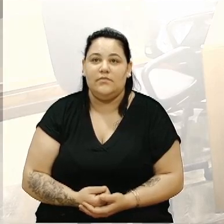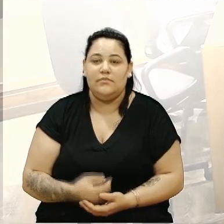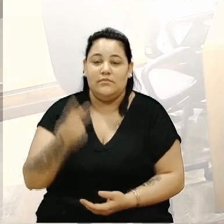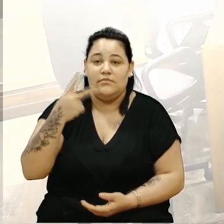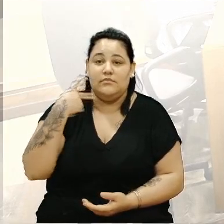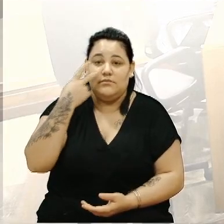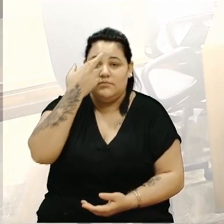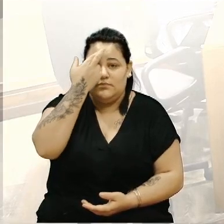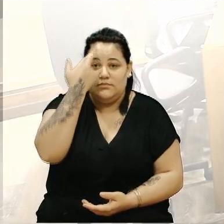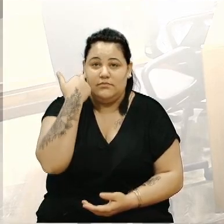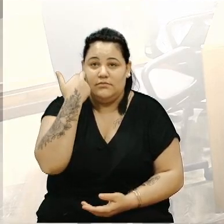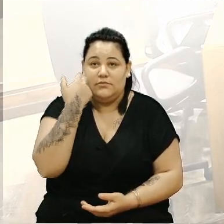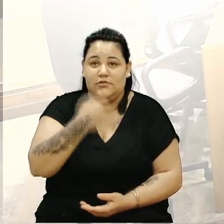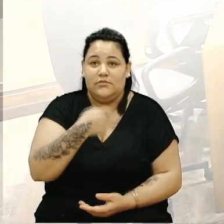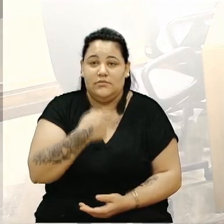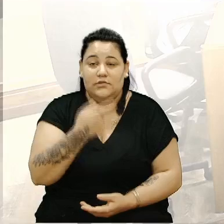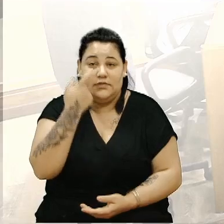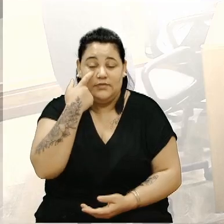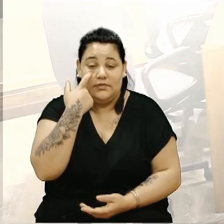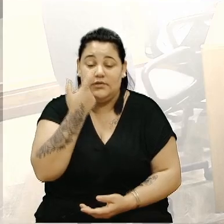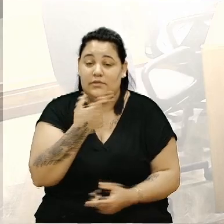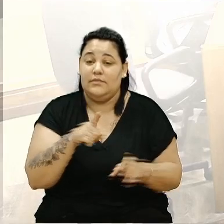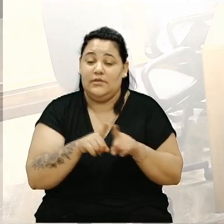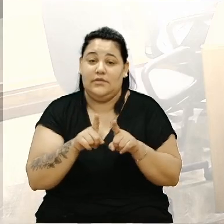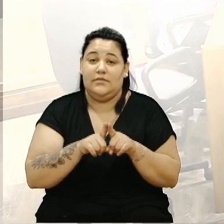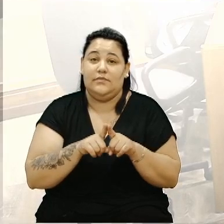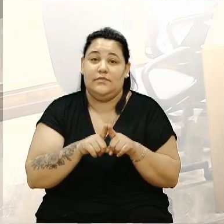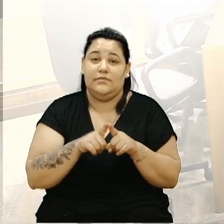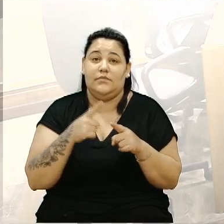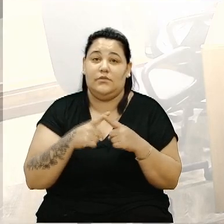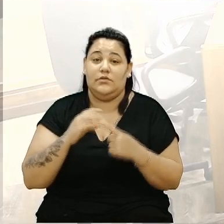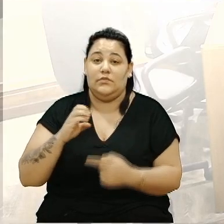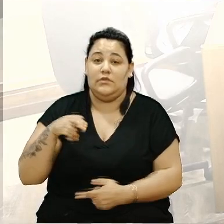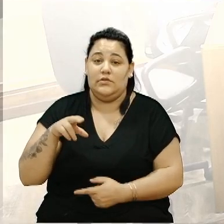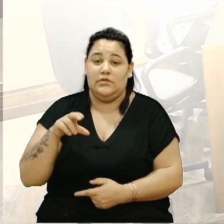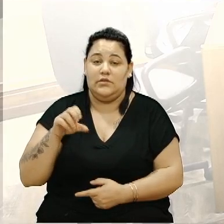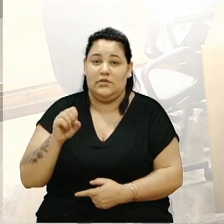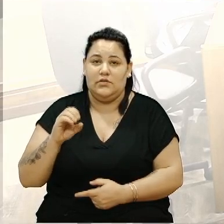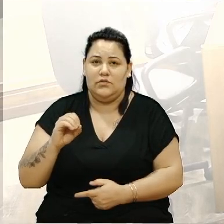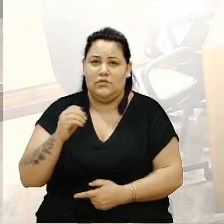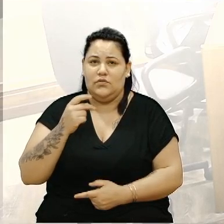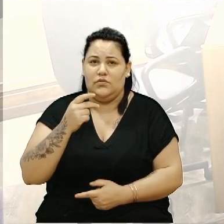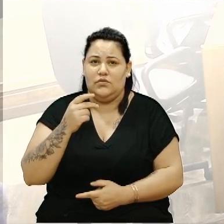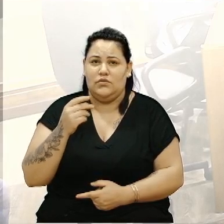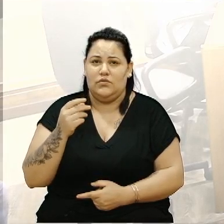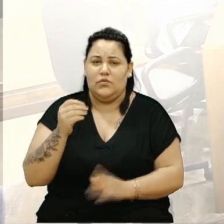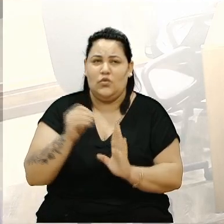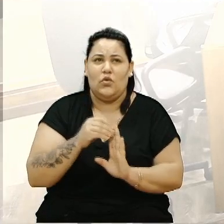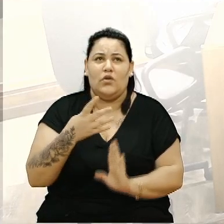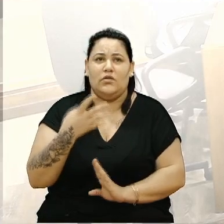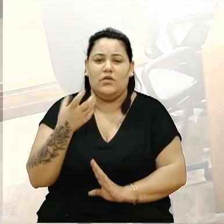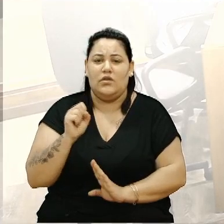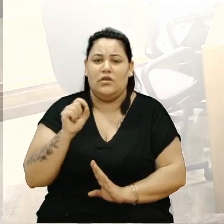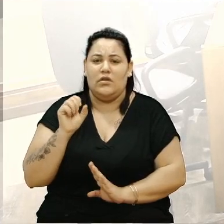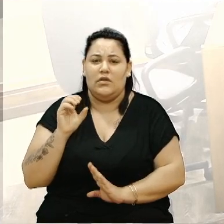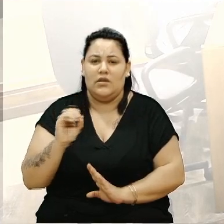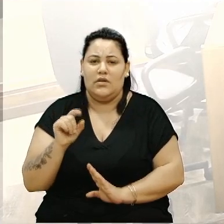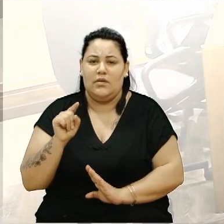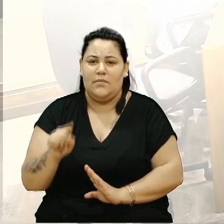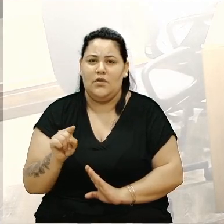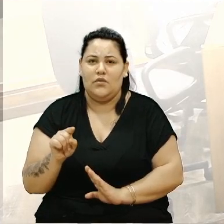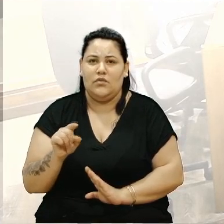temos que rever o censo de Caxias, né? O censo botou nós com 480 mil habitantes, só cartões SUS nós